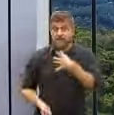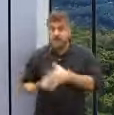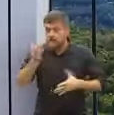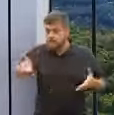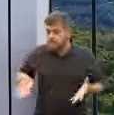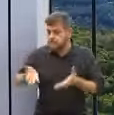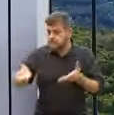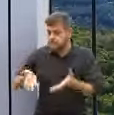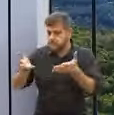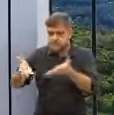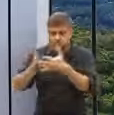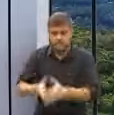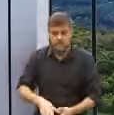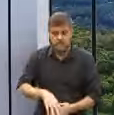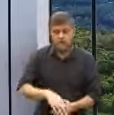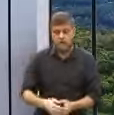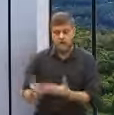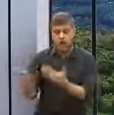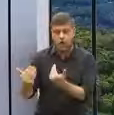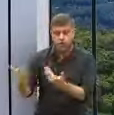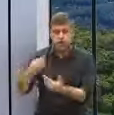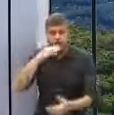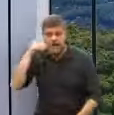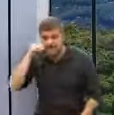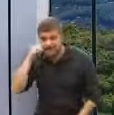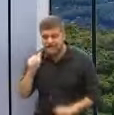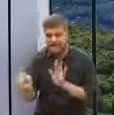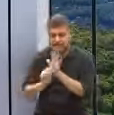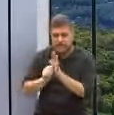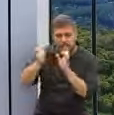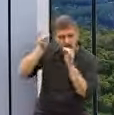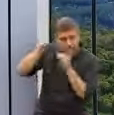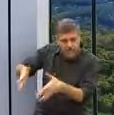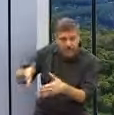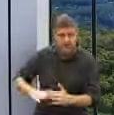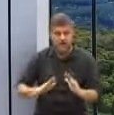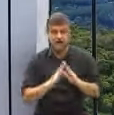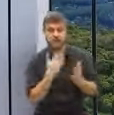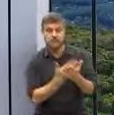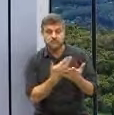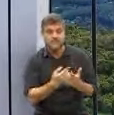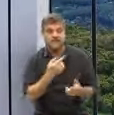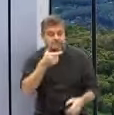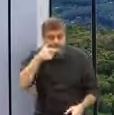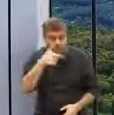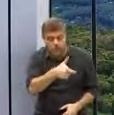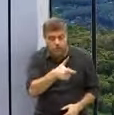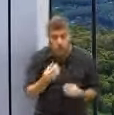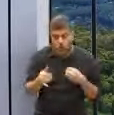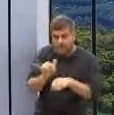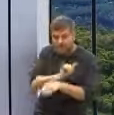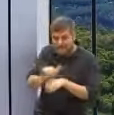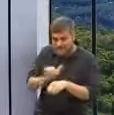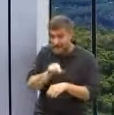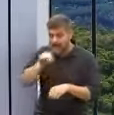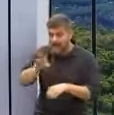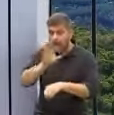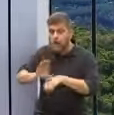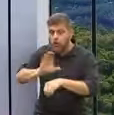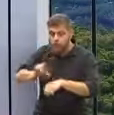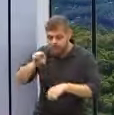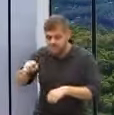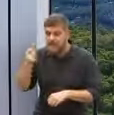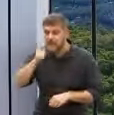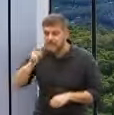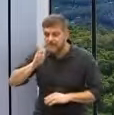eu crio estímulo para o jovem adolescente sair da droga, sair da rua, querer estudar, querer trabalhar. Criando um mecanismo de curso